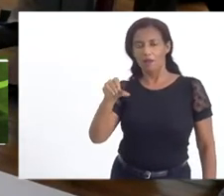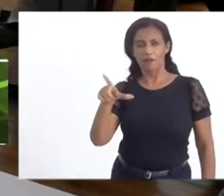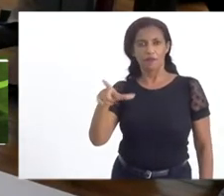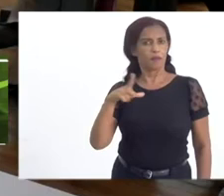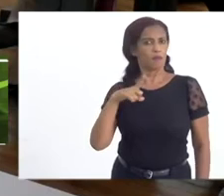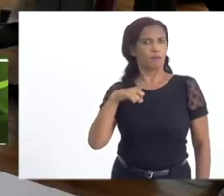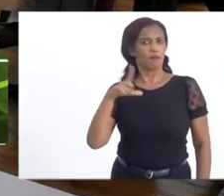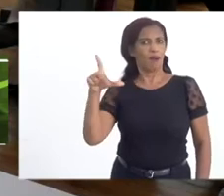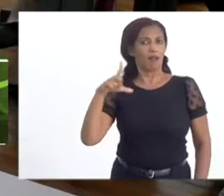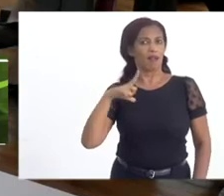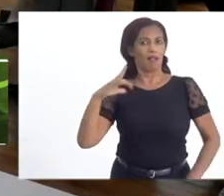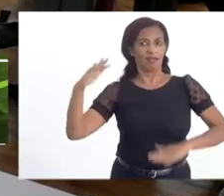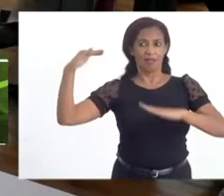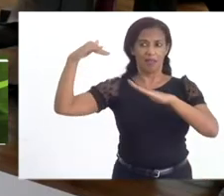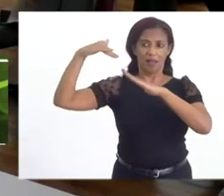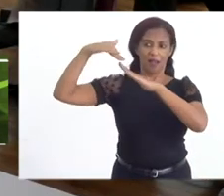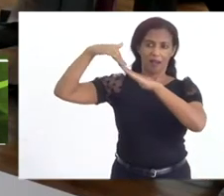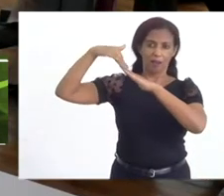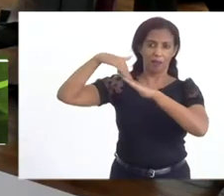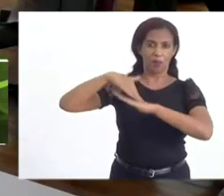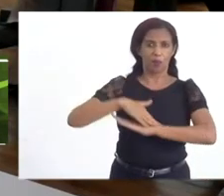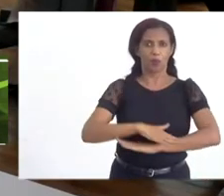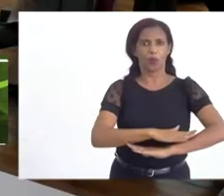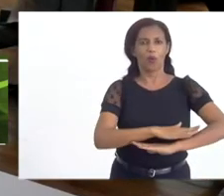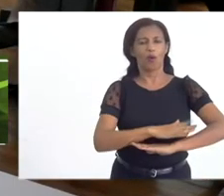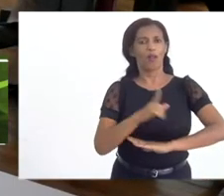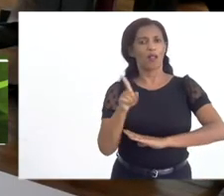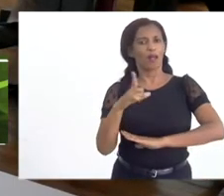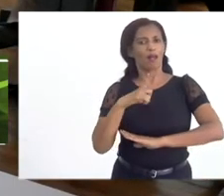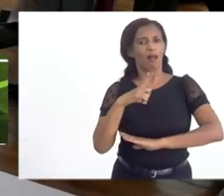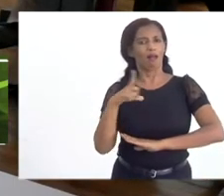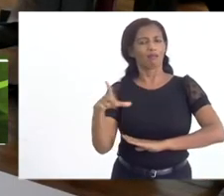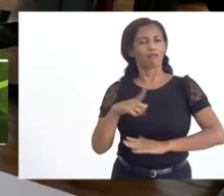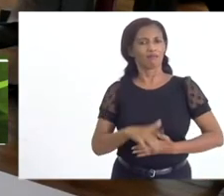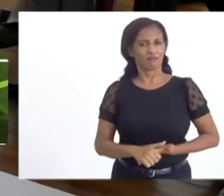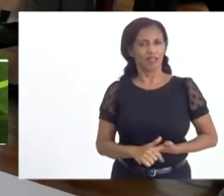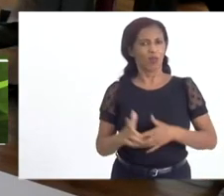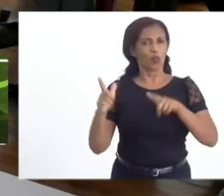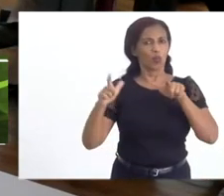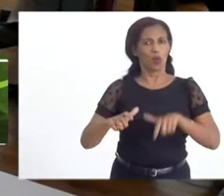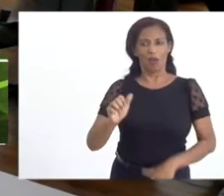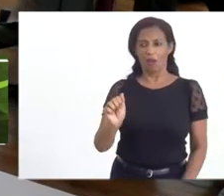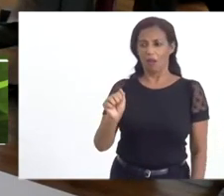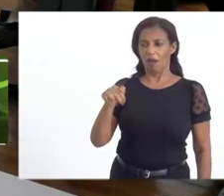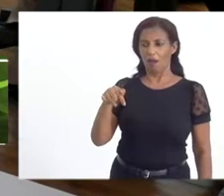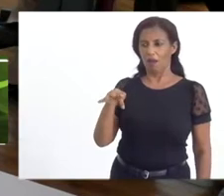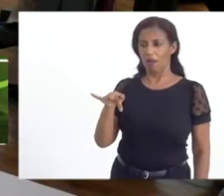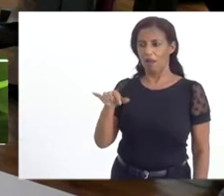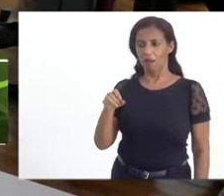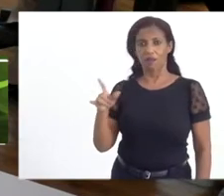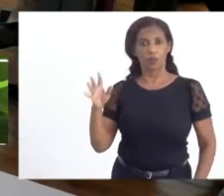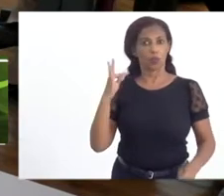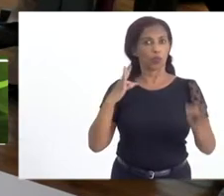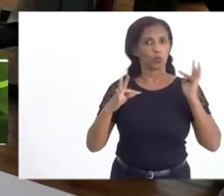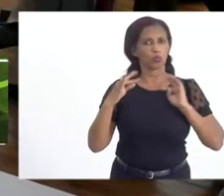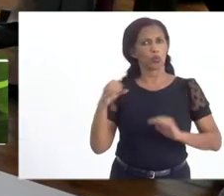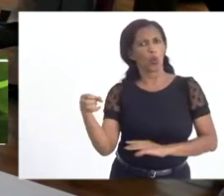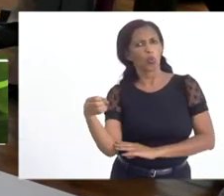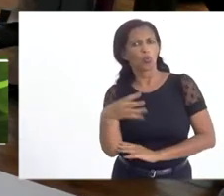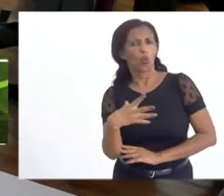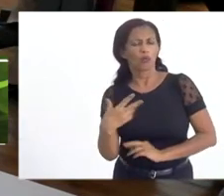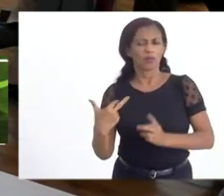tendo a rampa. O Santos Dumont nasce com aviões anfíbios. E o turismo precisa apresentar novos